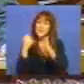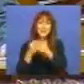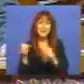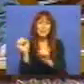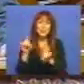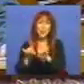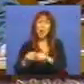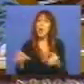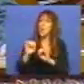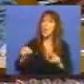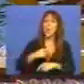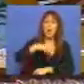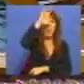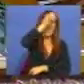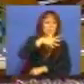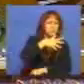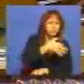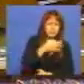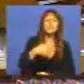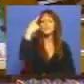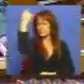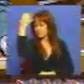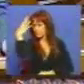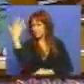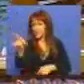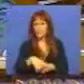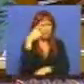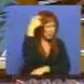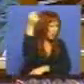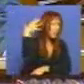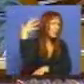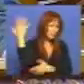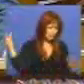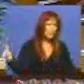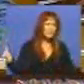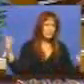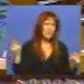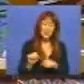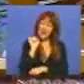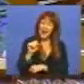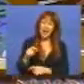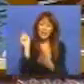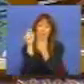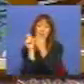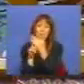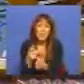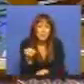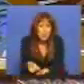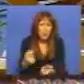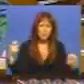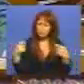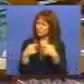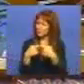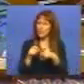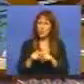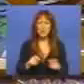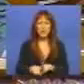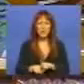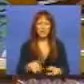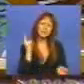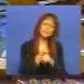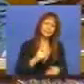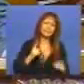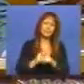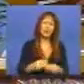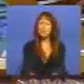ausente do discurso oficial do Governo, compreende-se? Compreende-se. Os seus indicadores são pouco compatíveis com o remake do